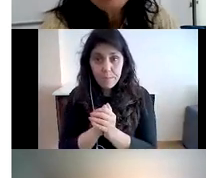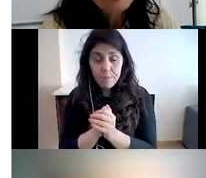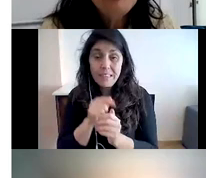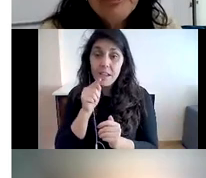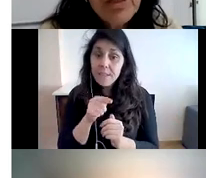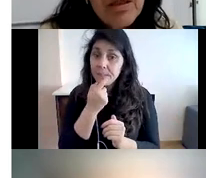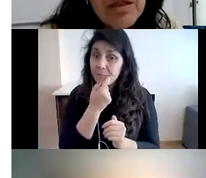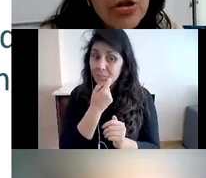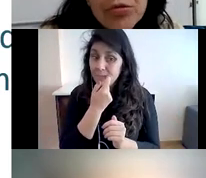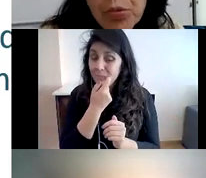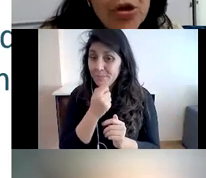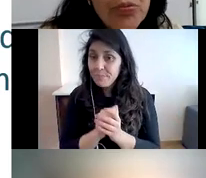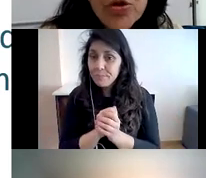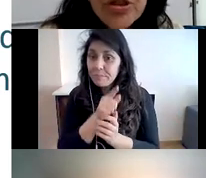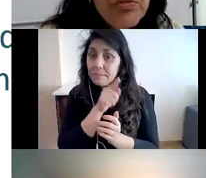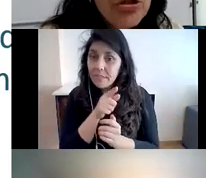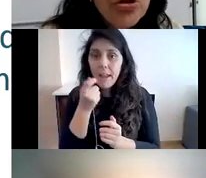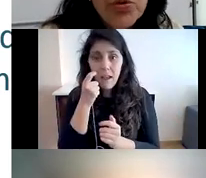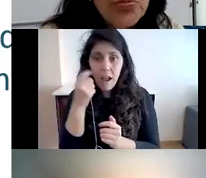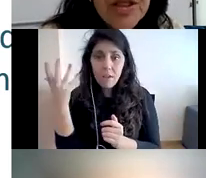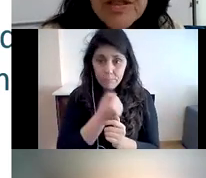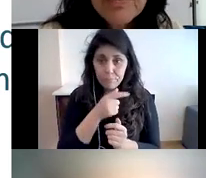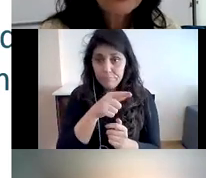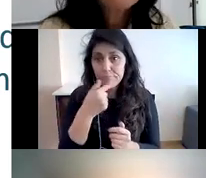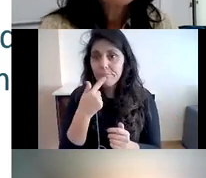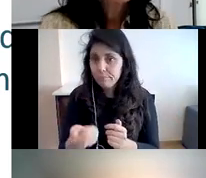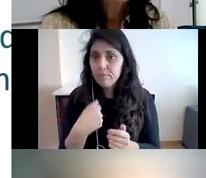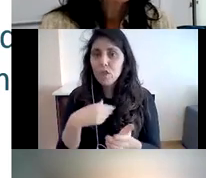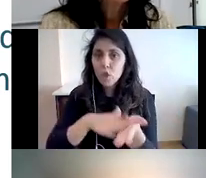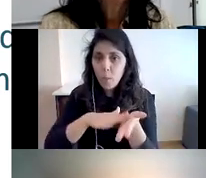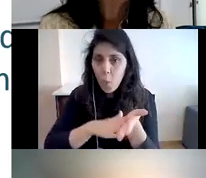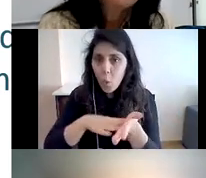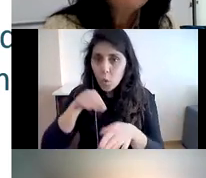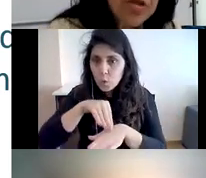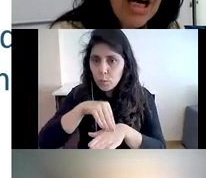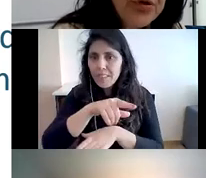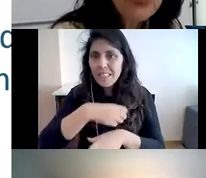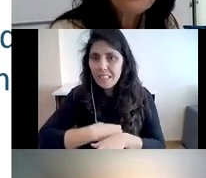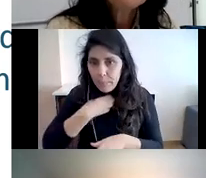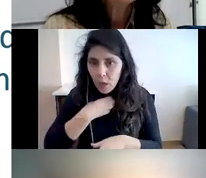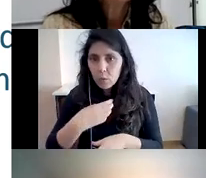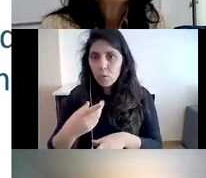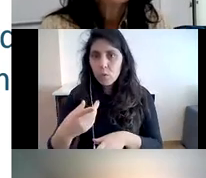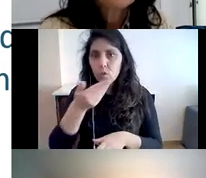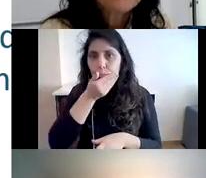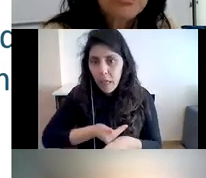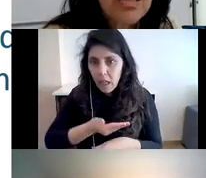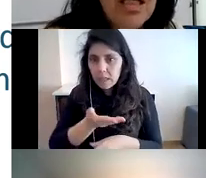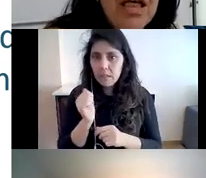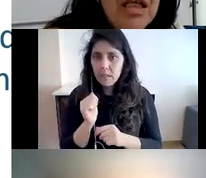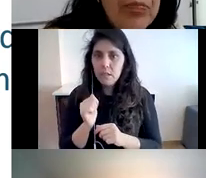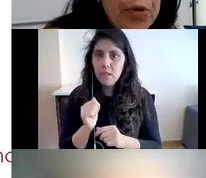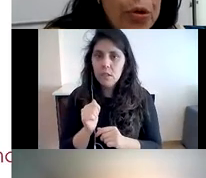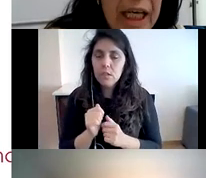por testemunhos, por sentimentos, por experiências que já foram felizmente também trazidas